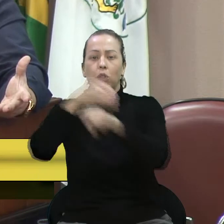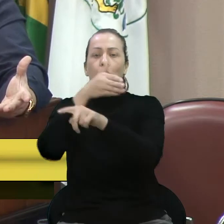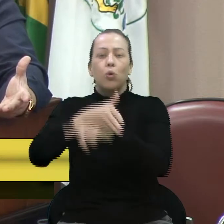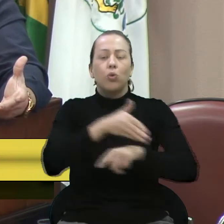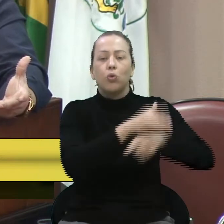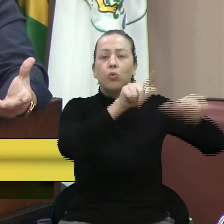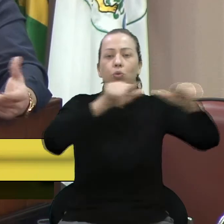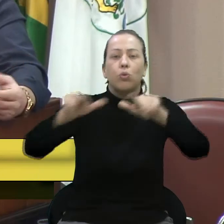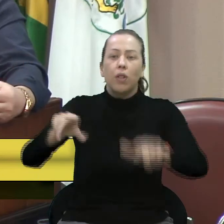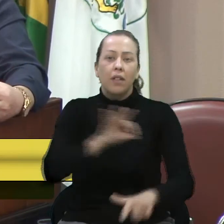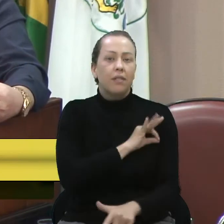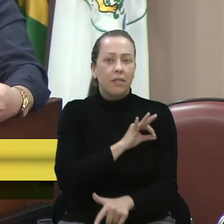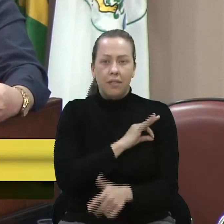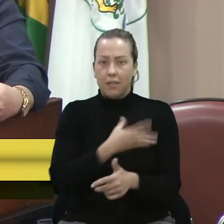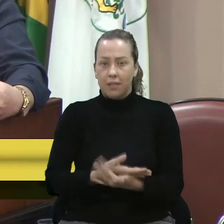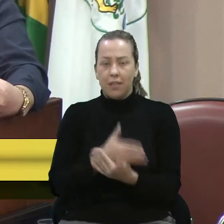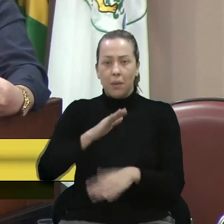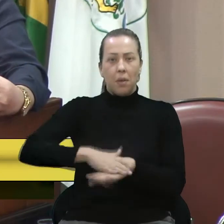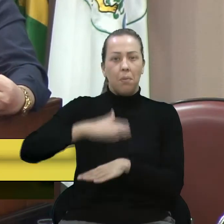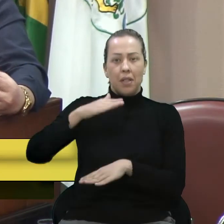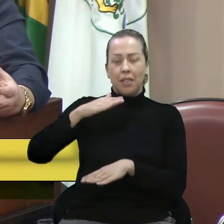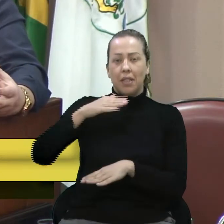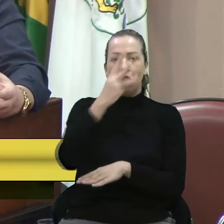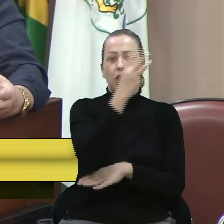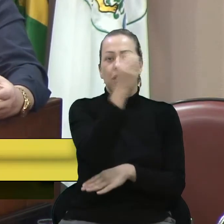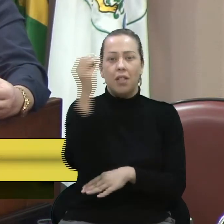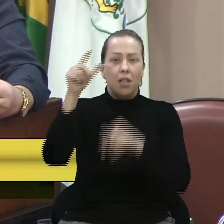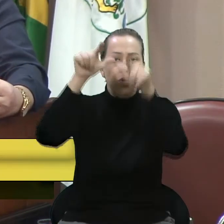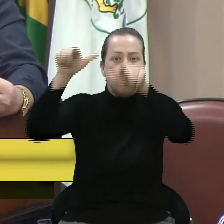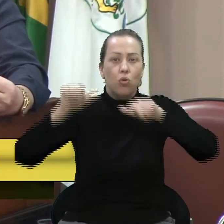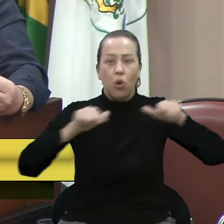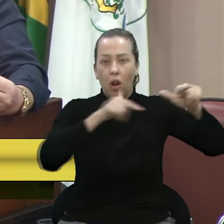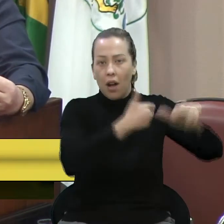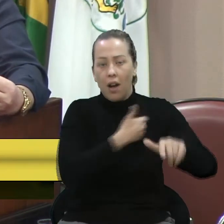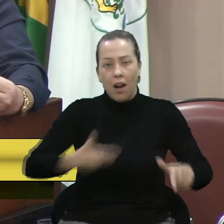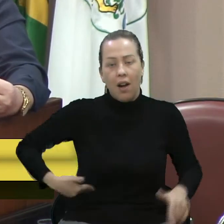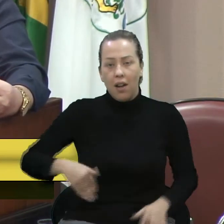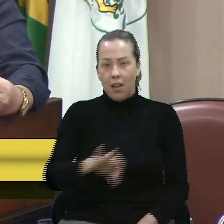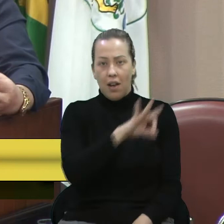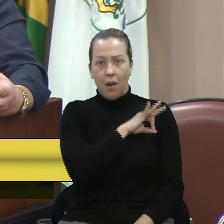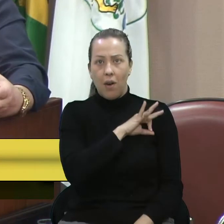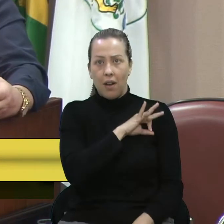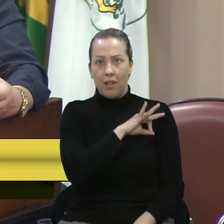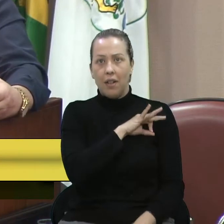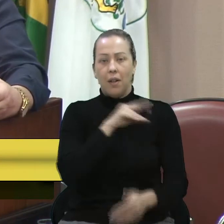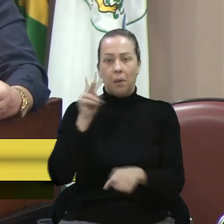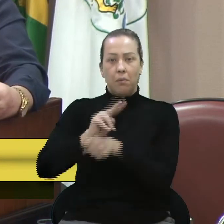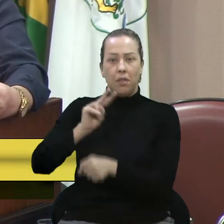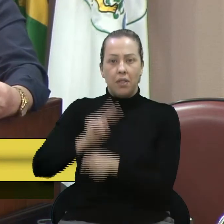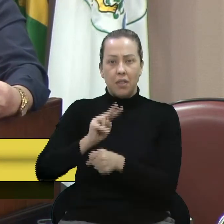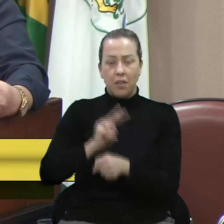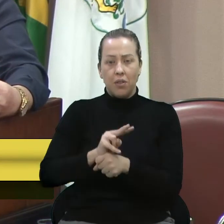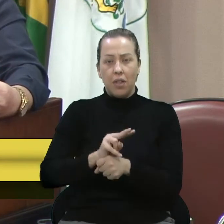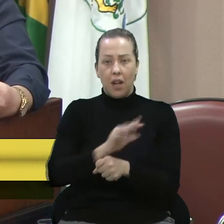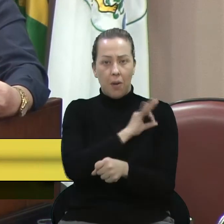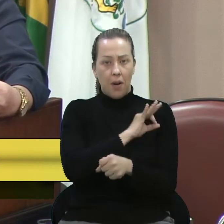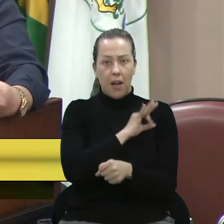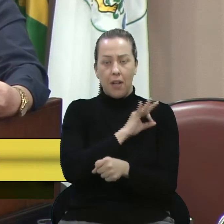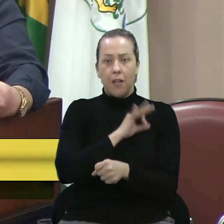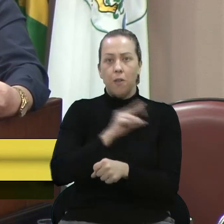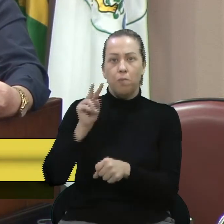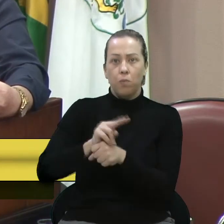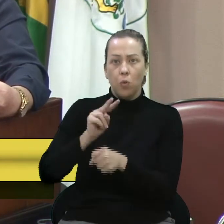lugares. A gente sabe que são mais de 300 locais públicos que a Guarda Municipal tem que cuidar. A Guarda Municipal